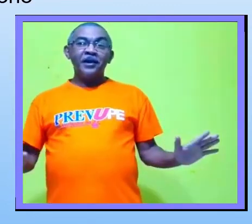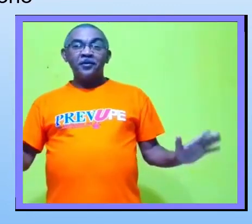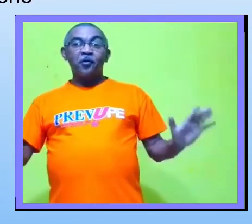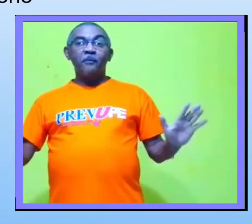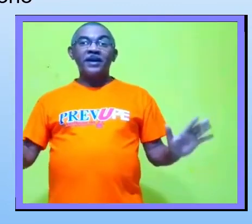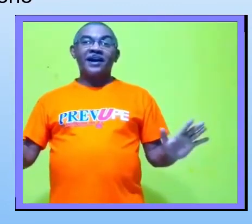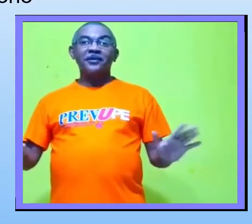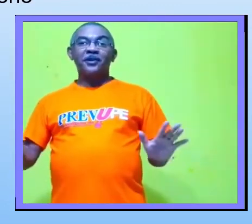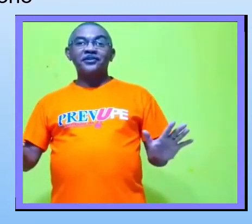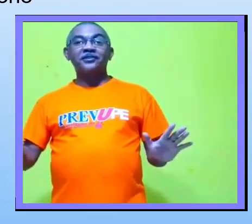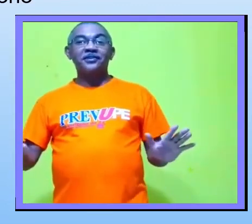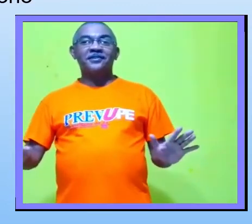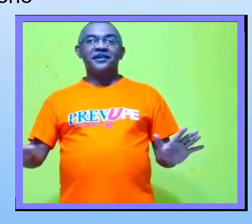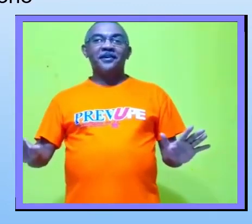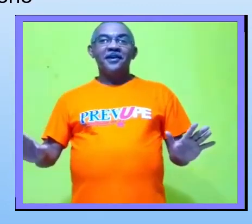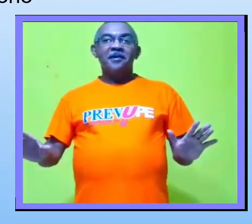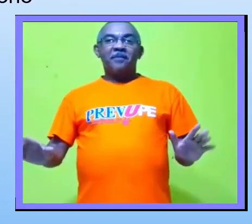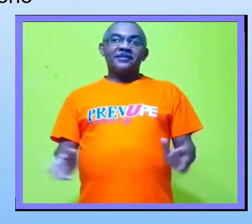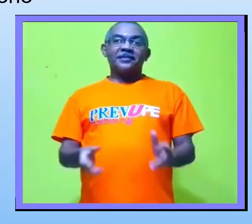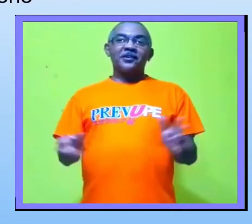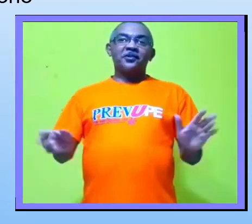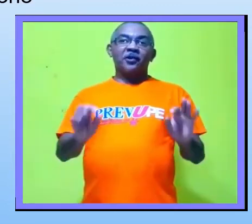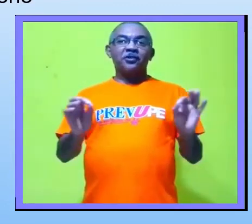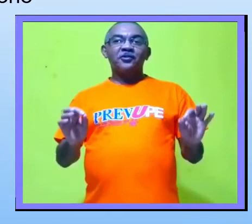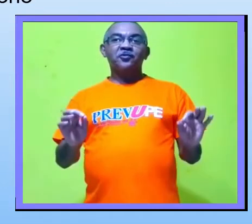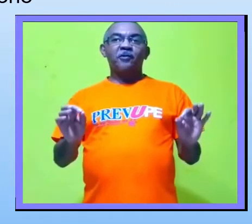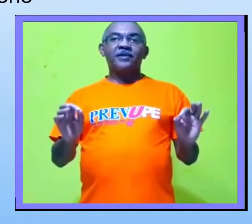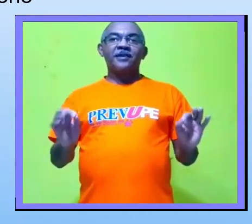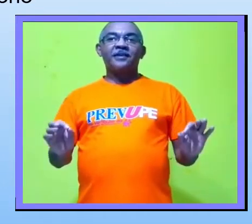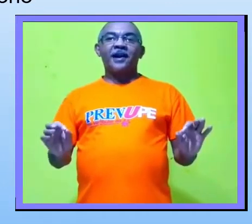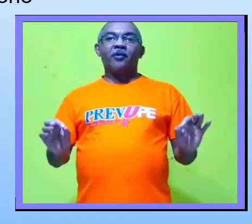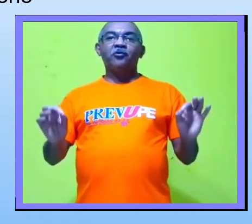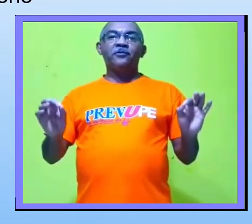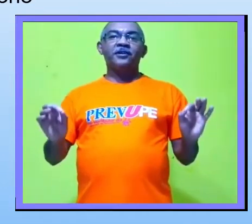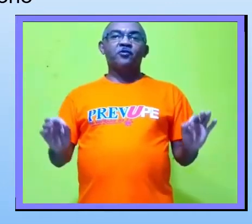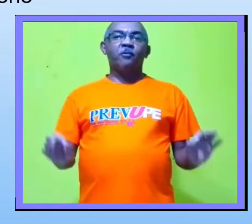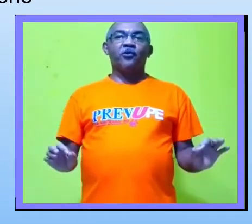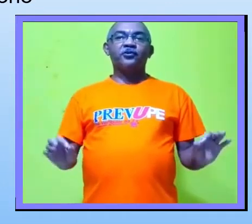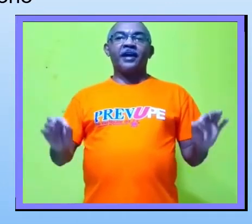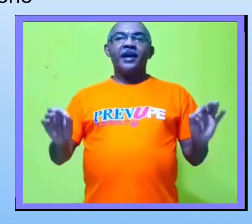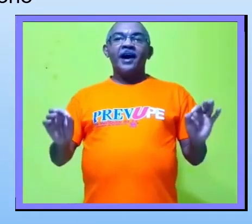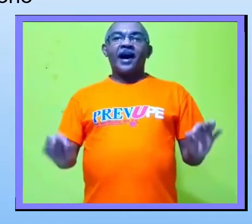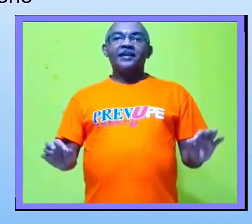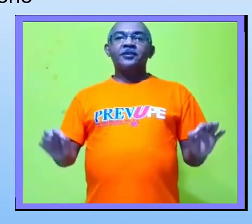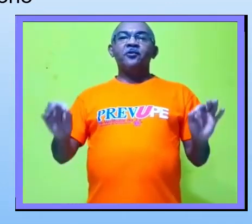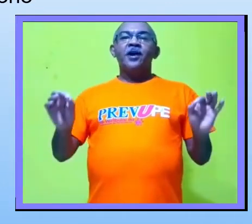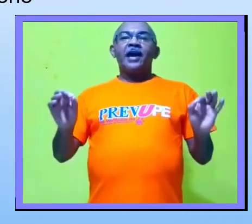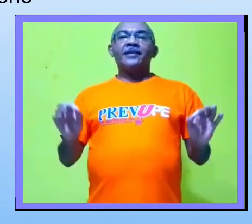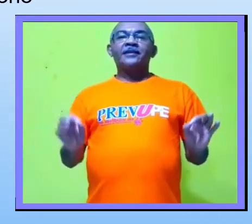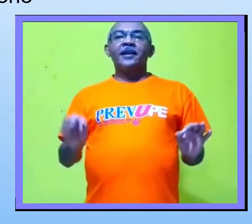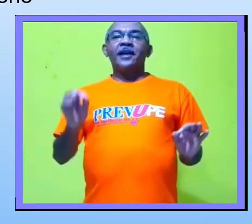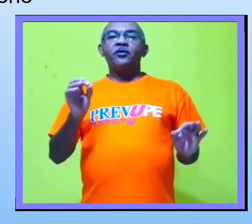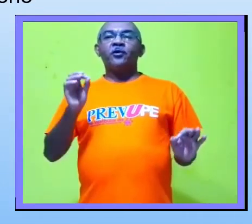é meio complicadinho da gente dizer, mas a gente já utiliza o nome EDTA. O nome desse composto é